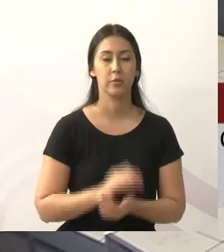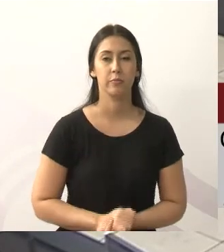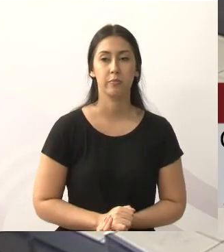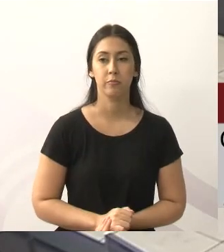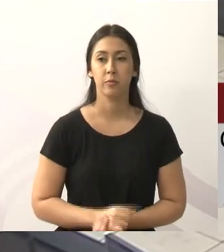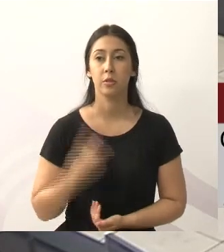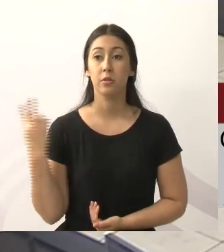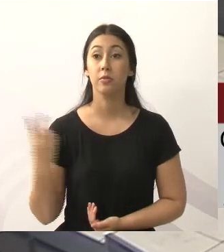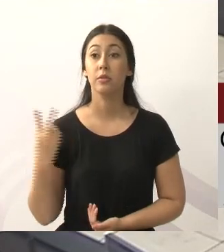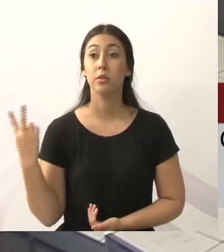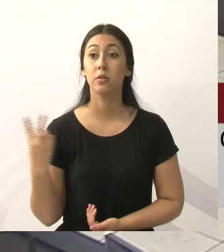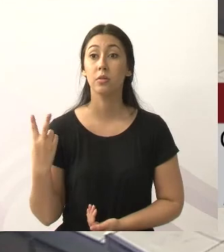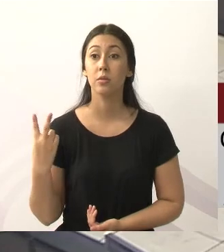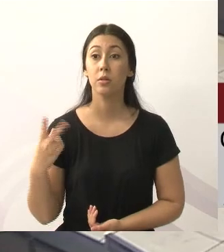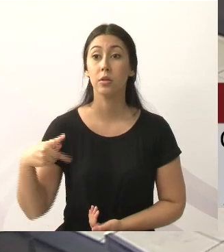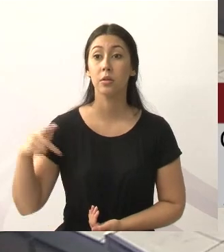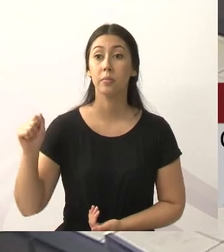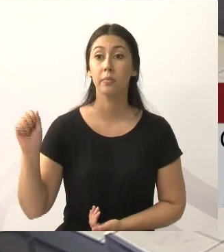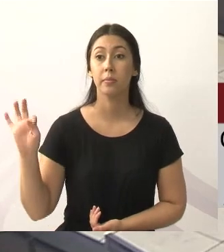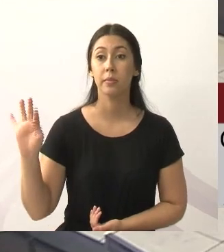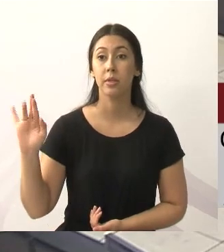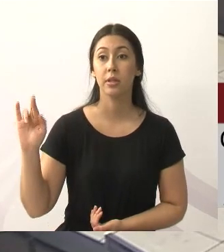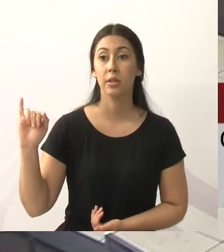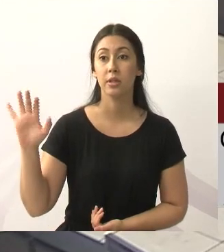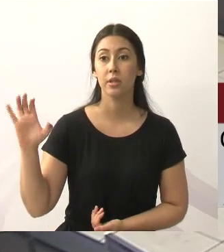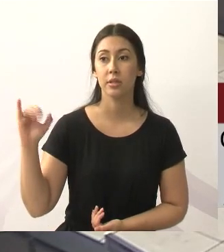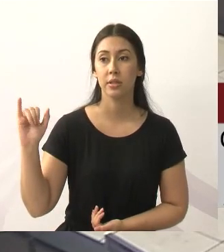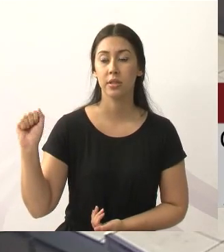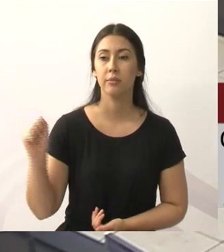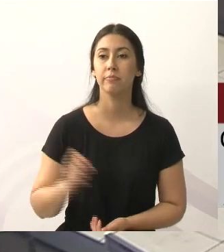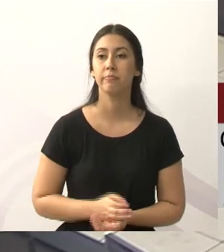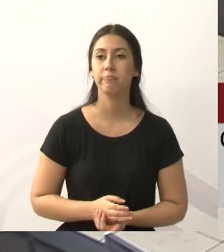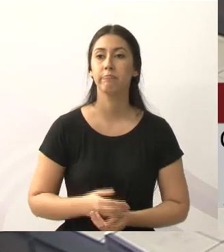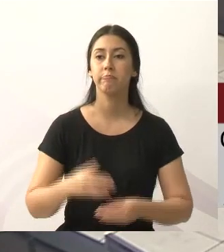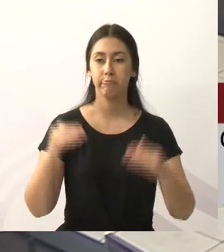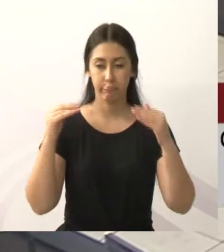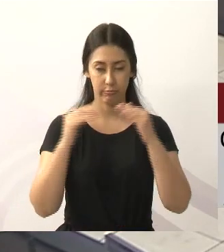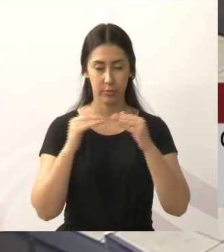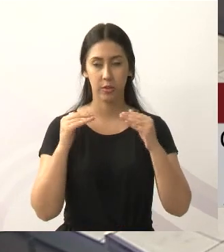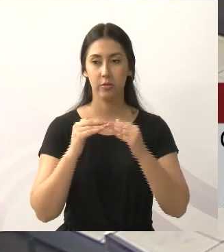Como vota a vereadora Patrícia Giuliani? Favorável.